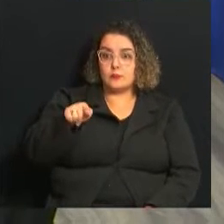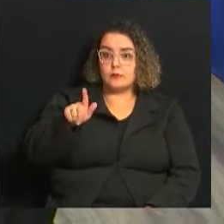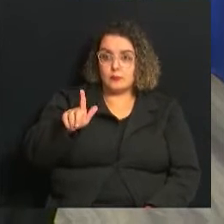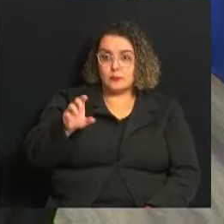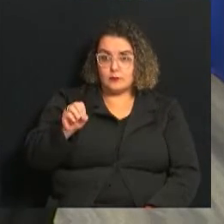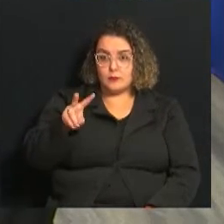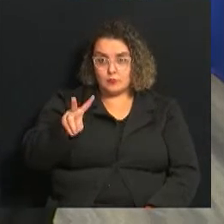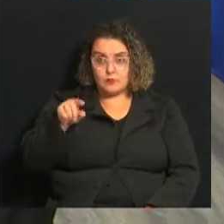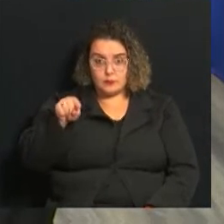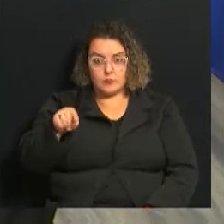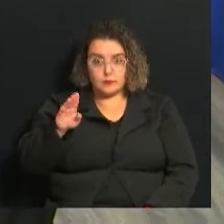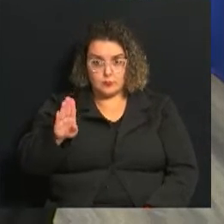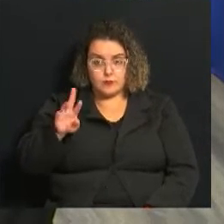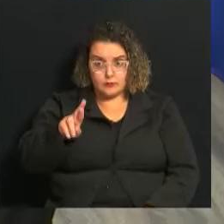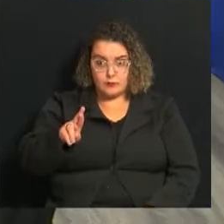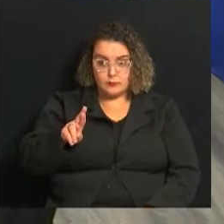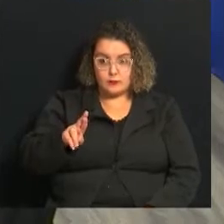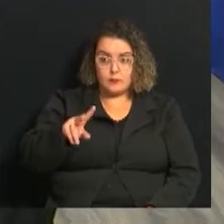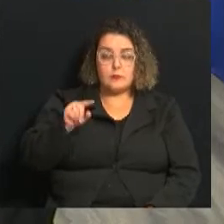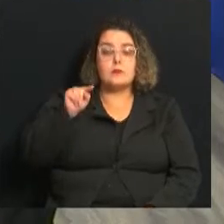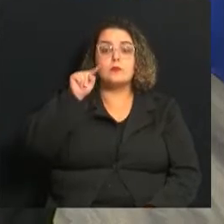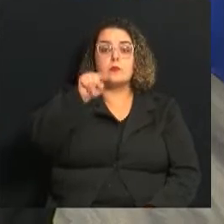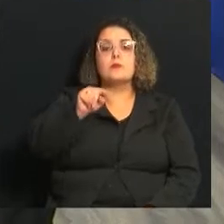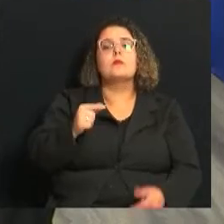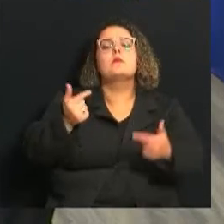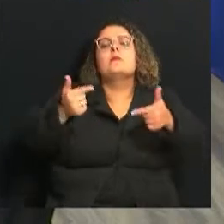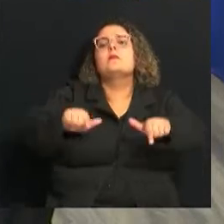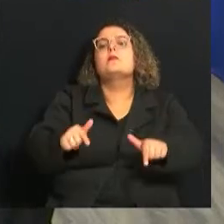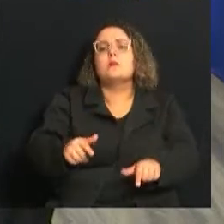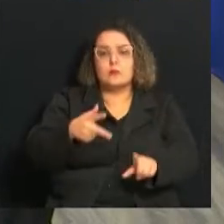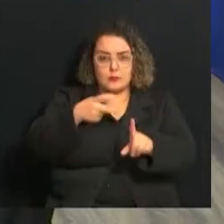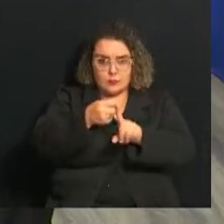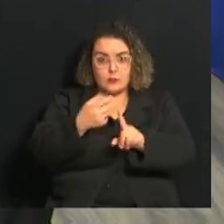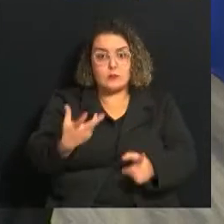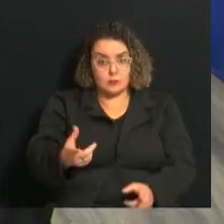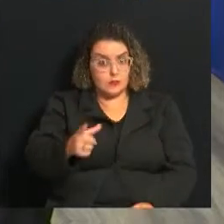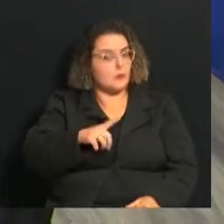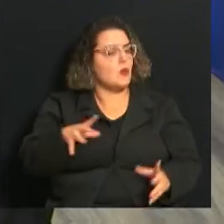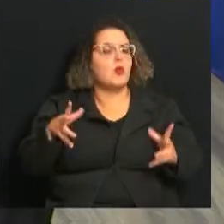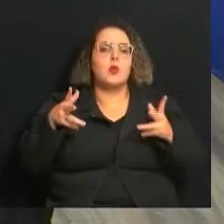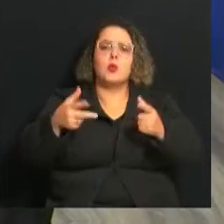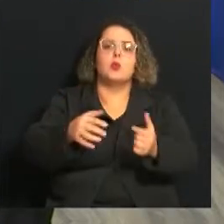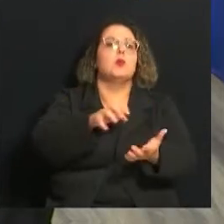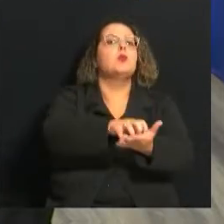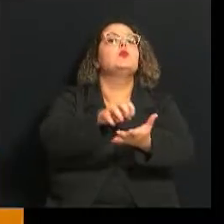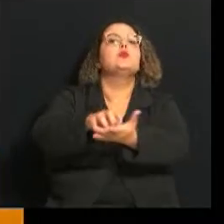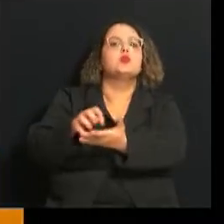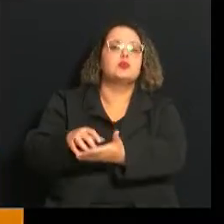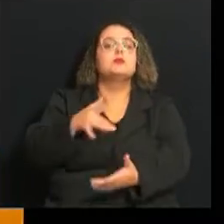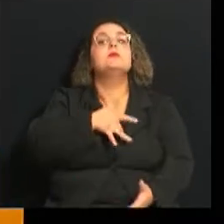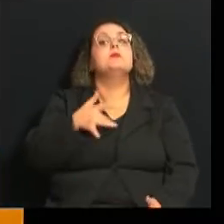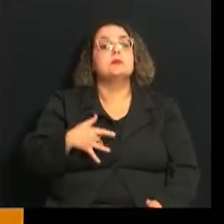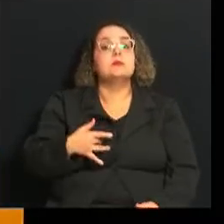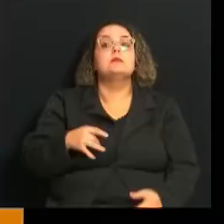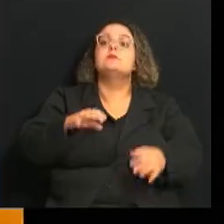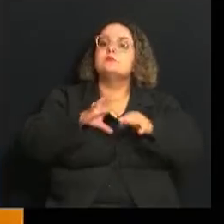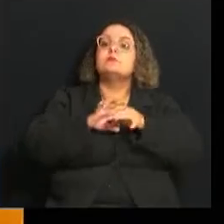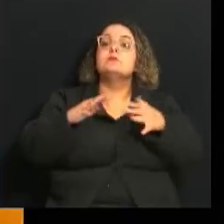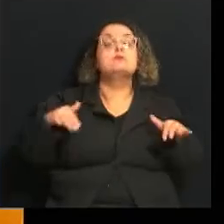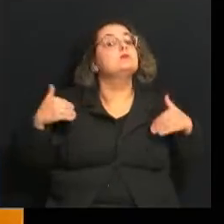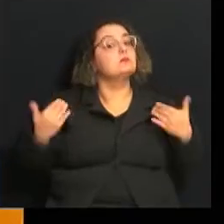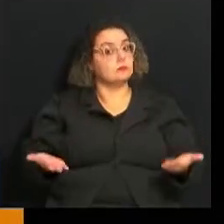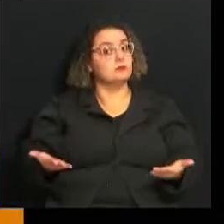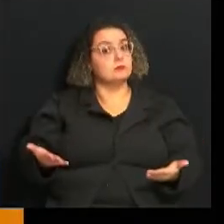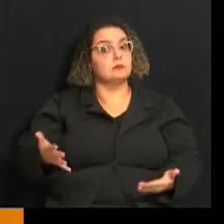vacina.campinas.sp.gov.br, você clica em onde vacinar. Lá tem todos os centros de saúde que têm essa disponibilidade. Então, na